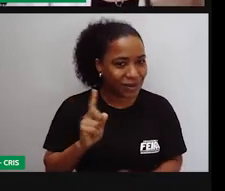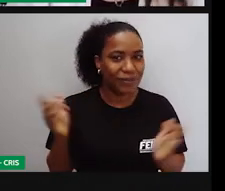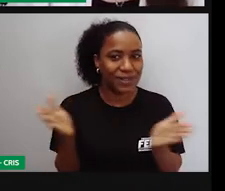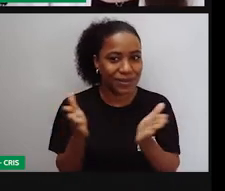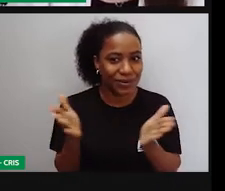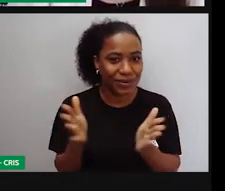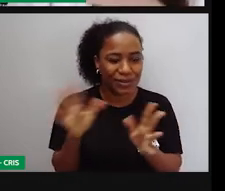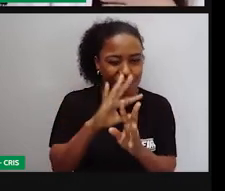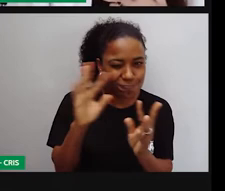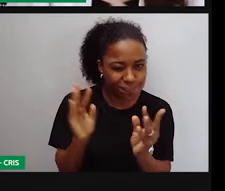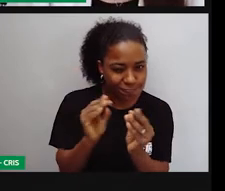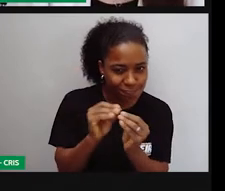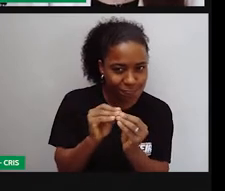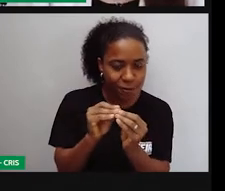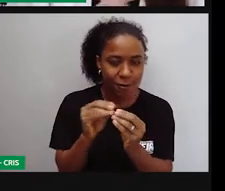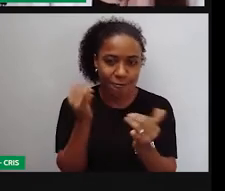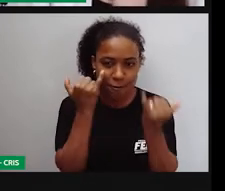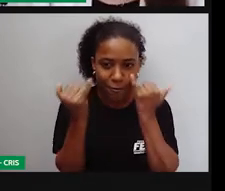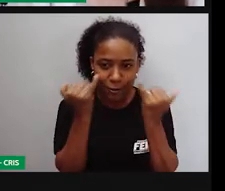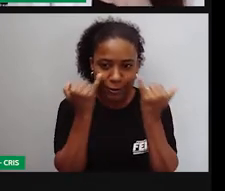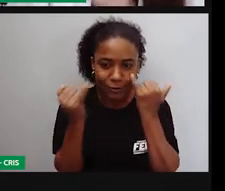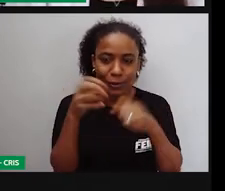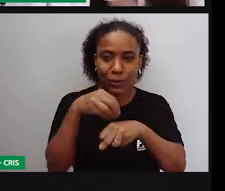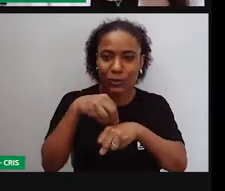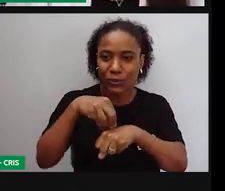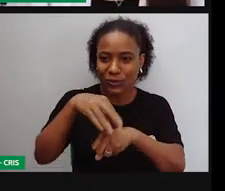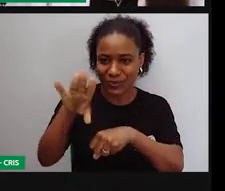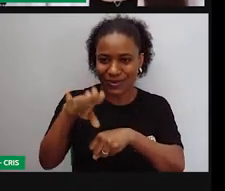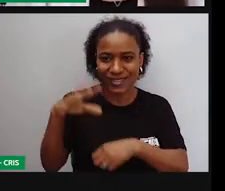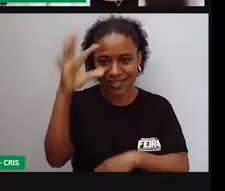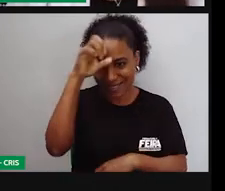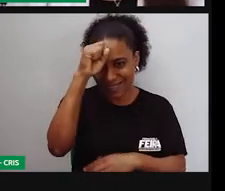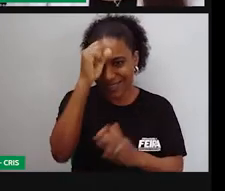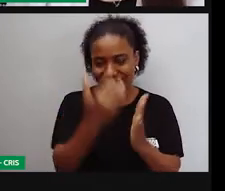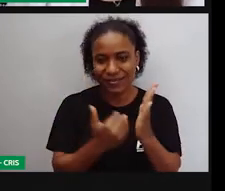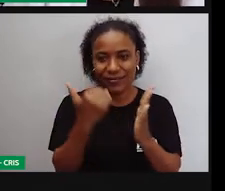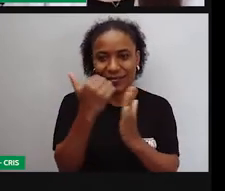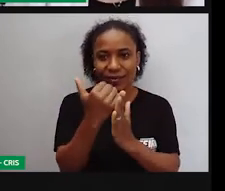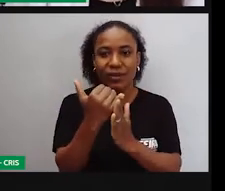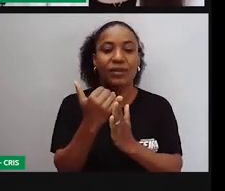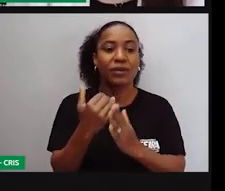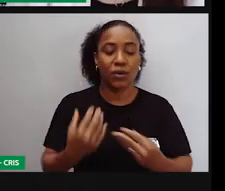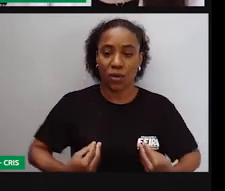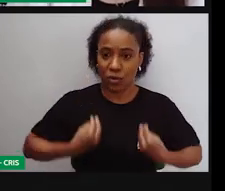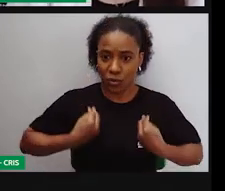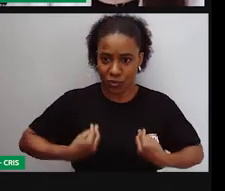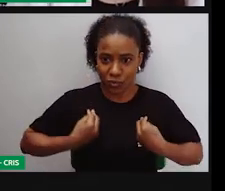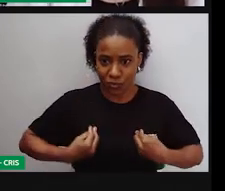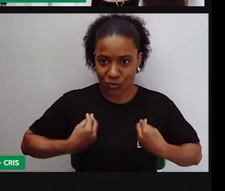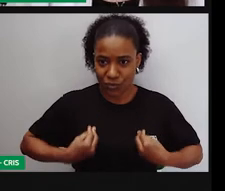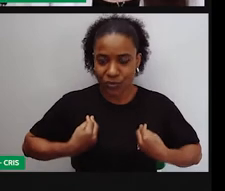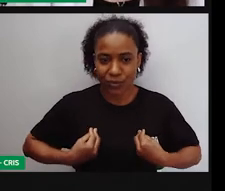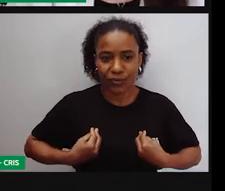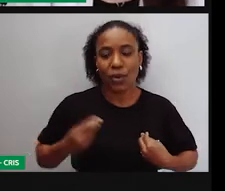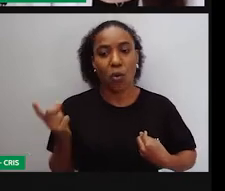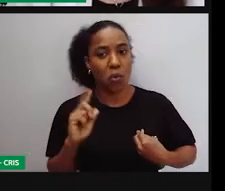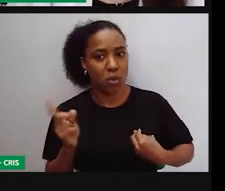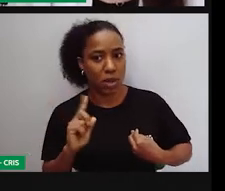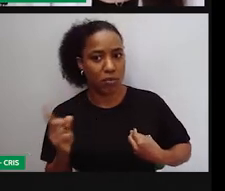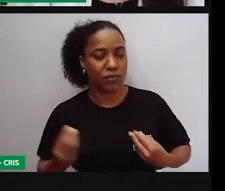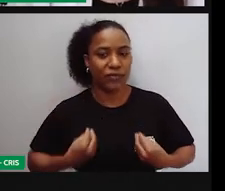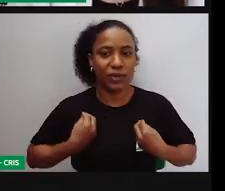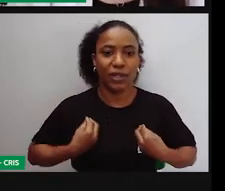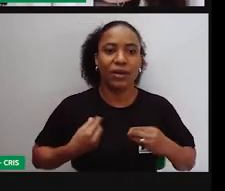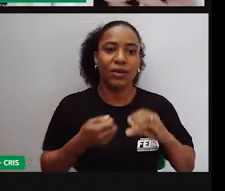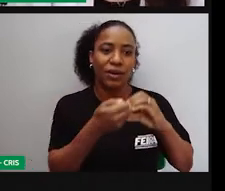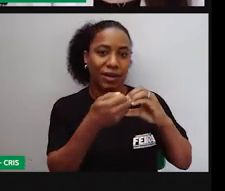de informação, de introdução, para que a gente entenda por que, que a gente considera um ser como um ser vivo. Né? Não é só porque